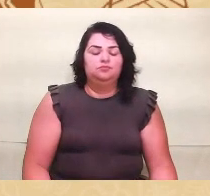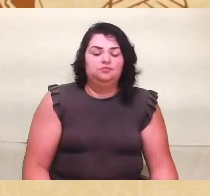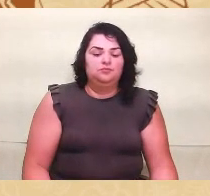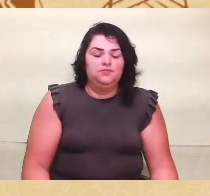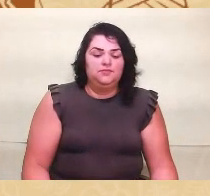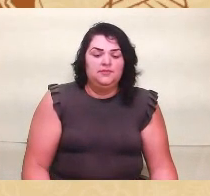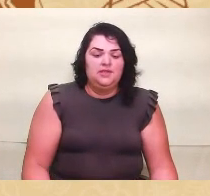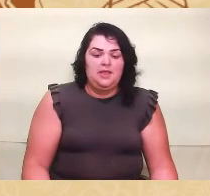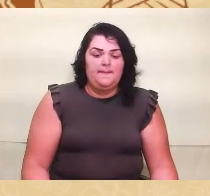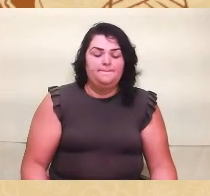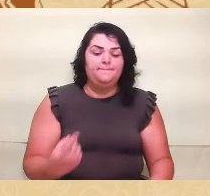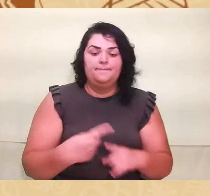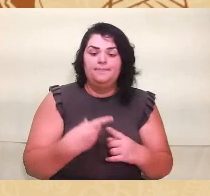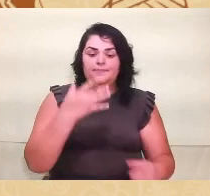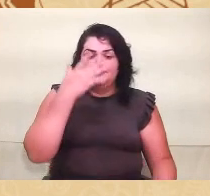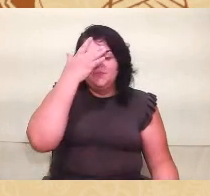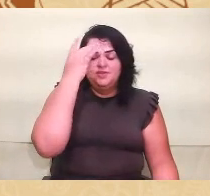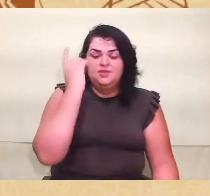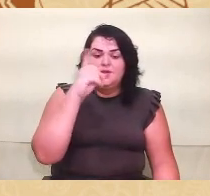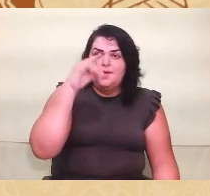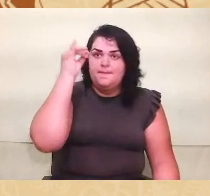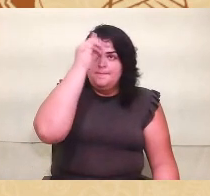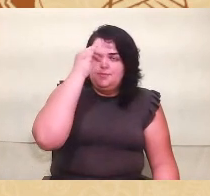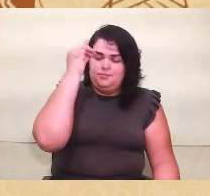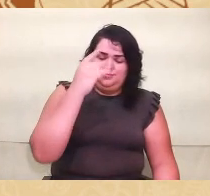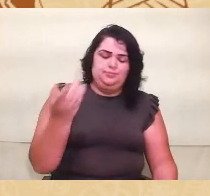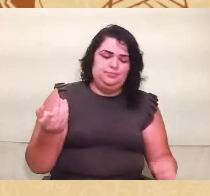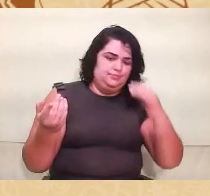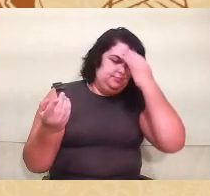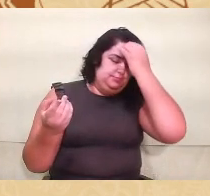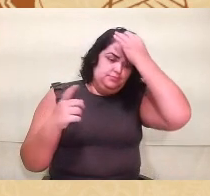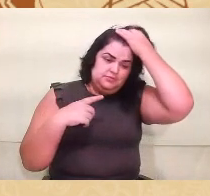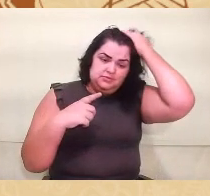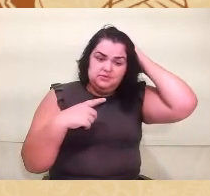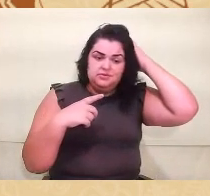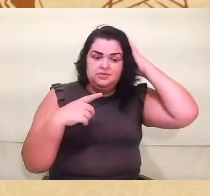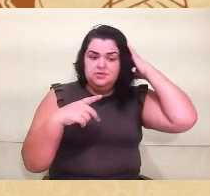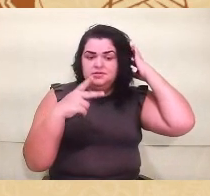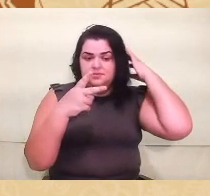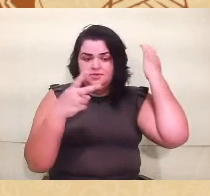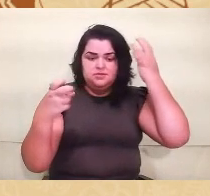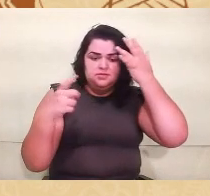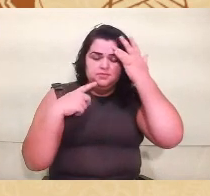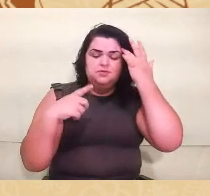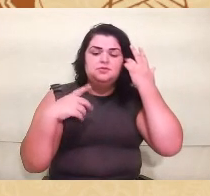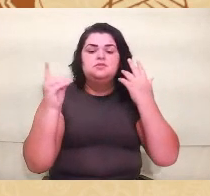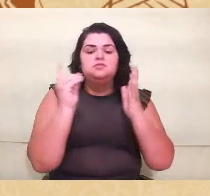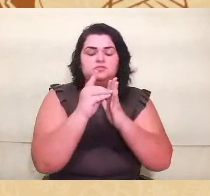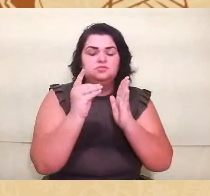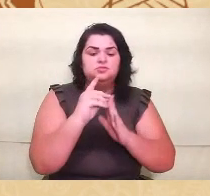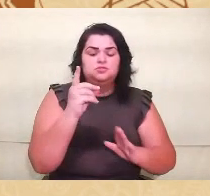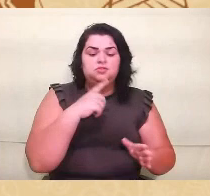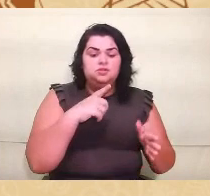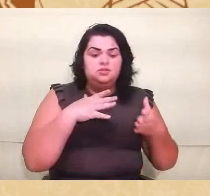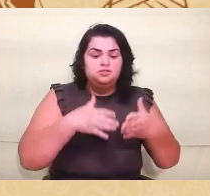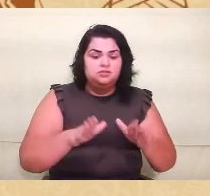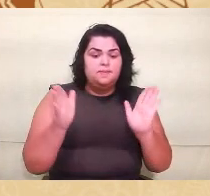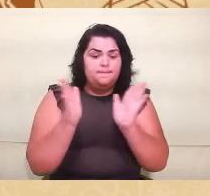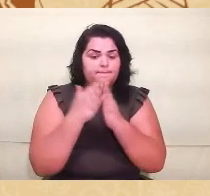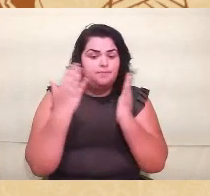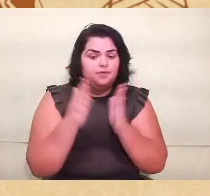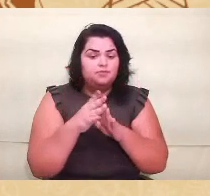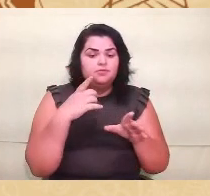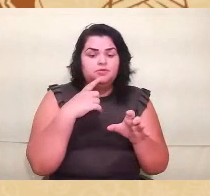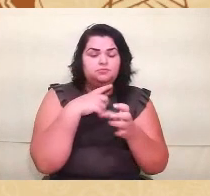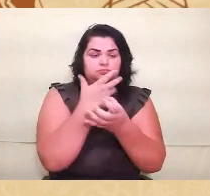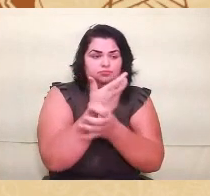o governo não é burro. Se boa parte da população começar a perceber que também é indígena, que não nasceu pobre por uma miséria, por uma